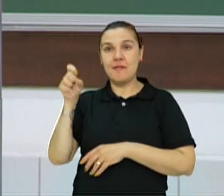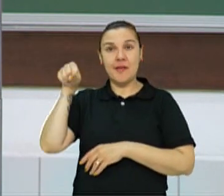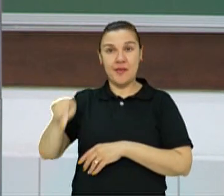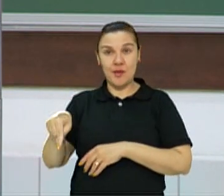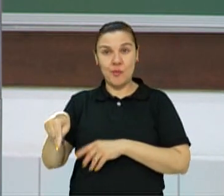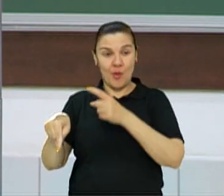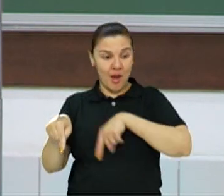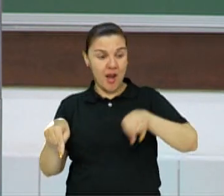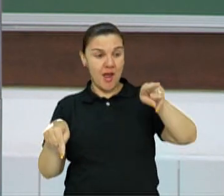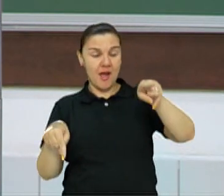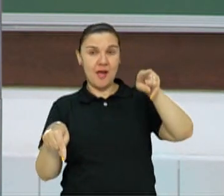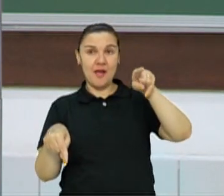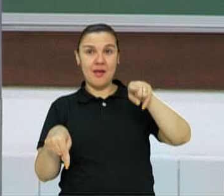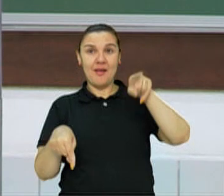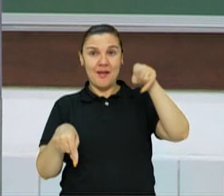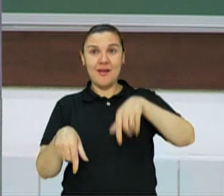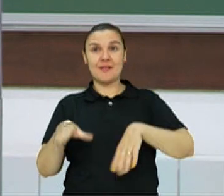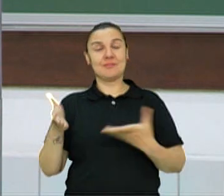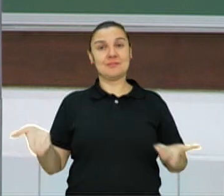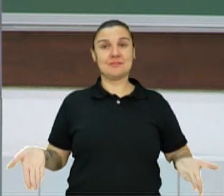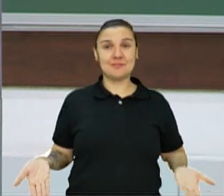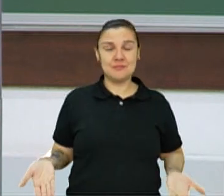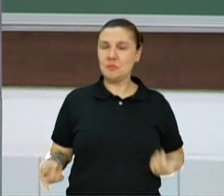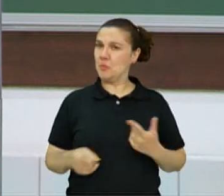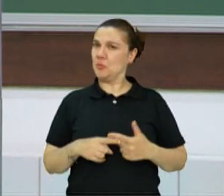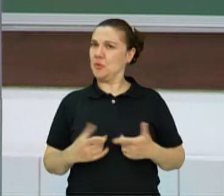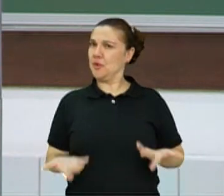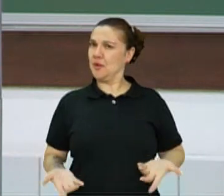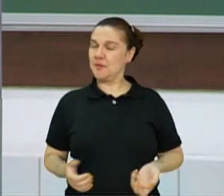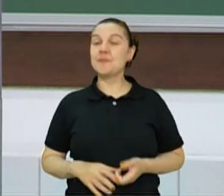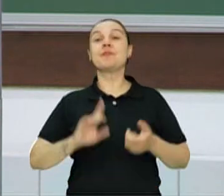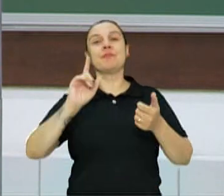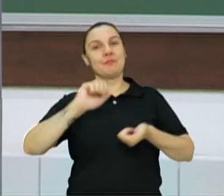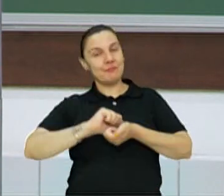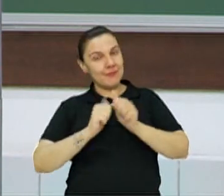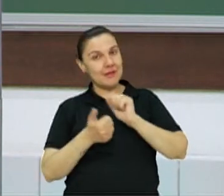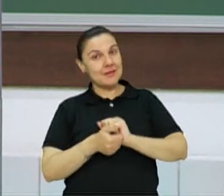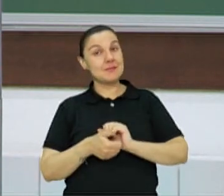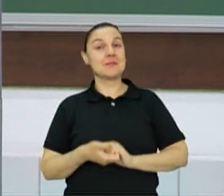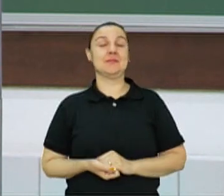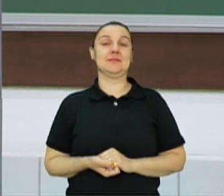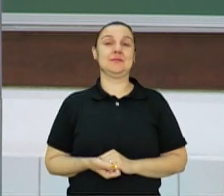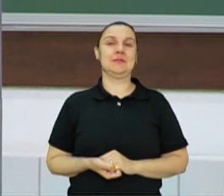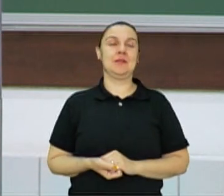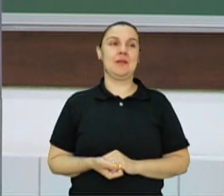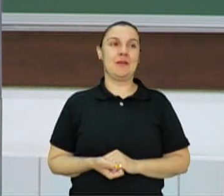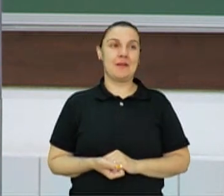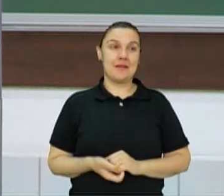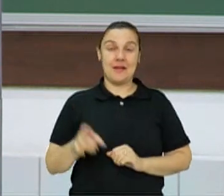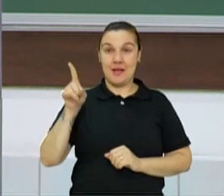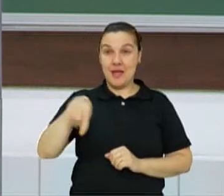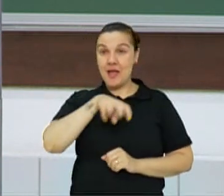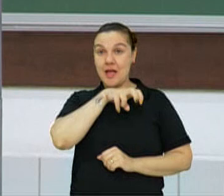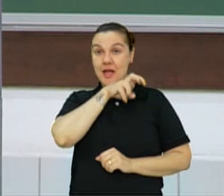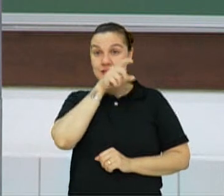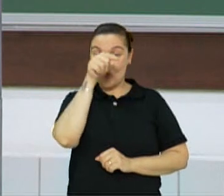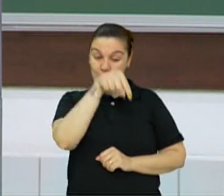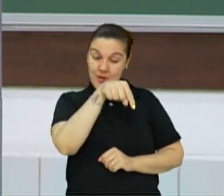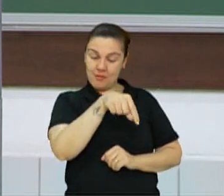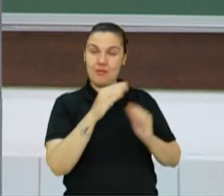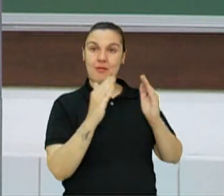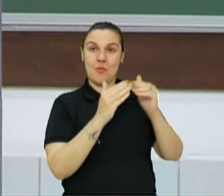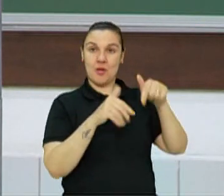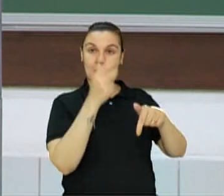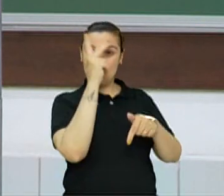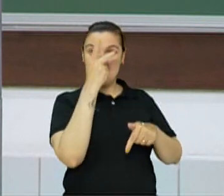temos aqui no continente. Engraçado, mas por quê? Foi uma adaptação. As jararacas que vivem no continente